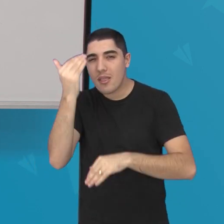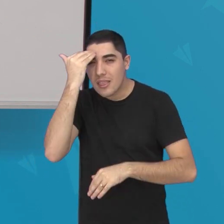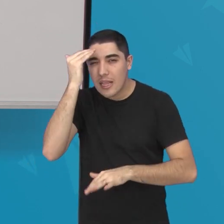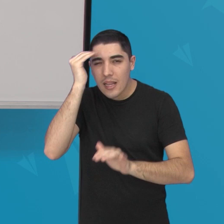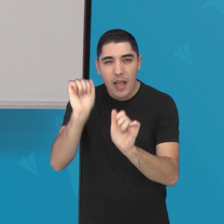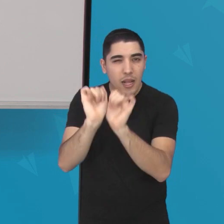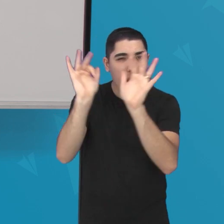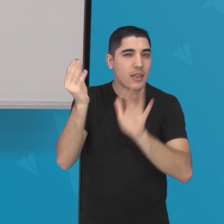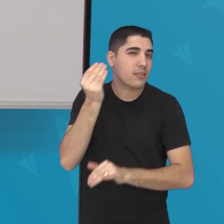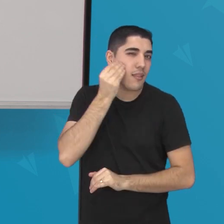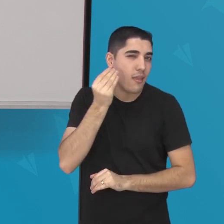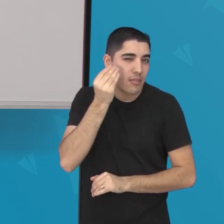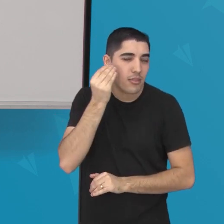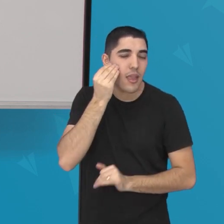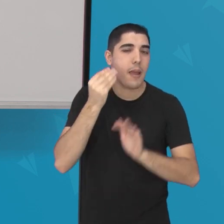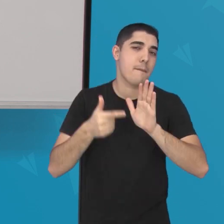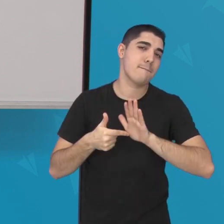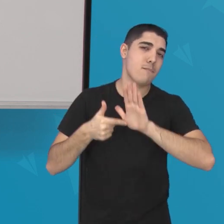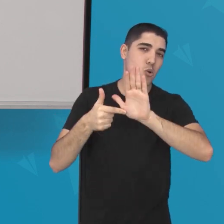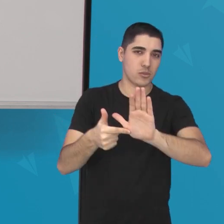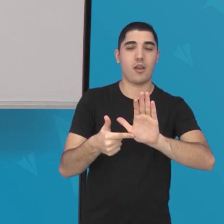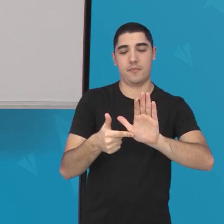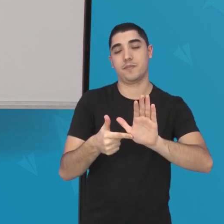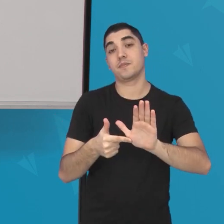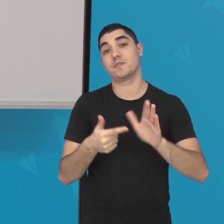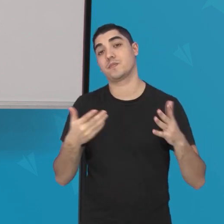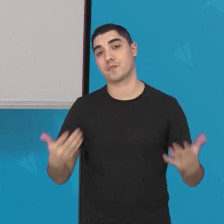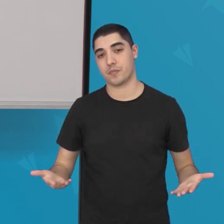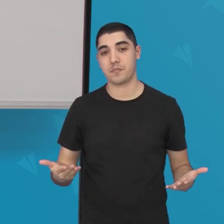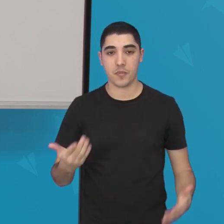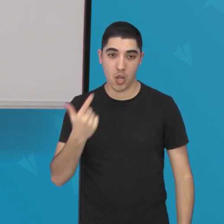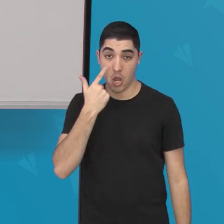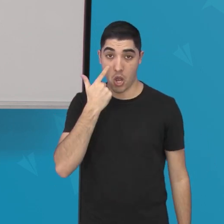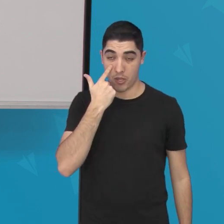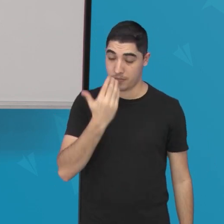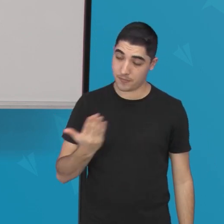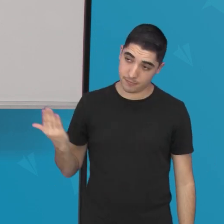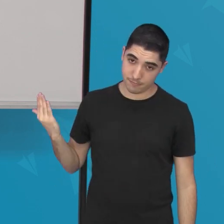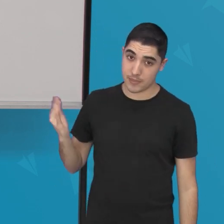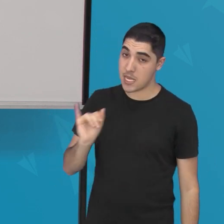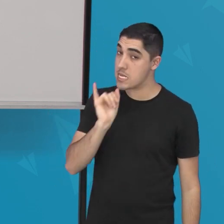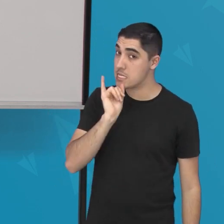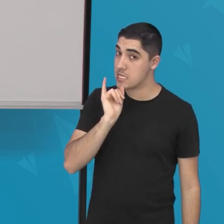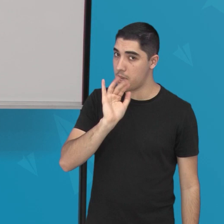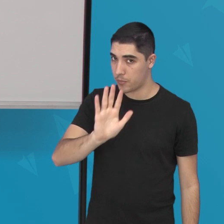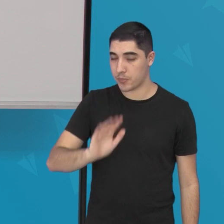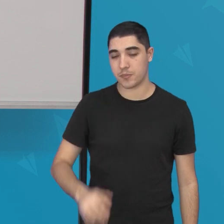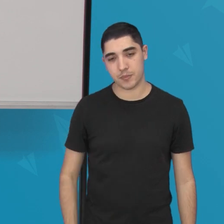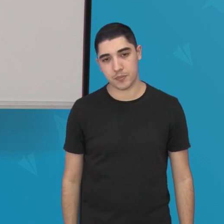para reforçar essa ideia aqui, né? Por exemplo, aqui, ó,